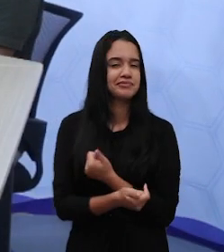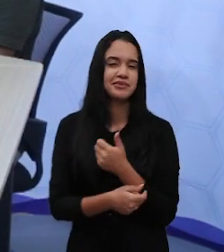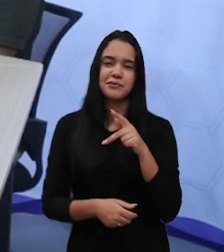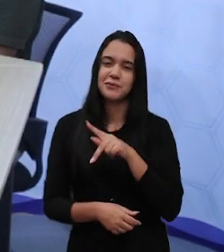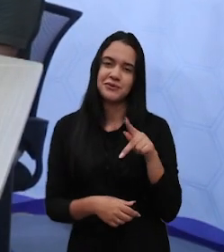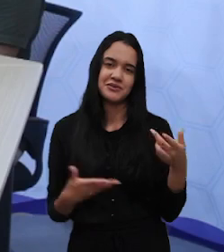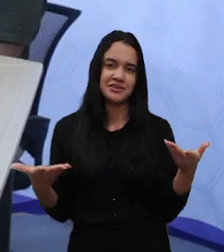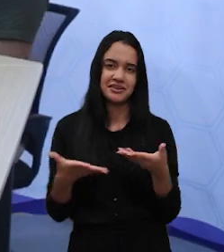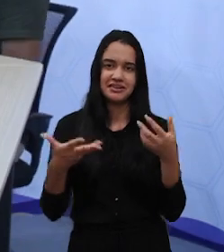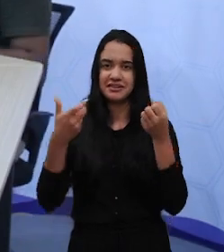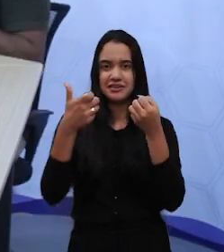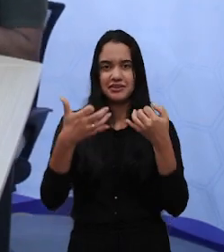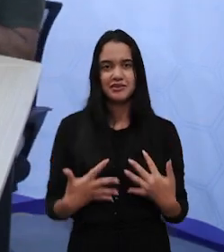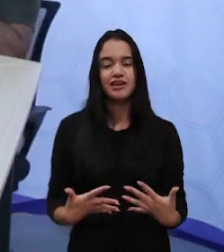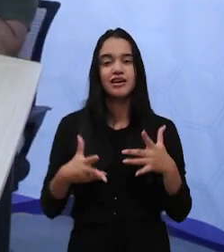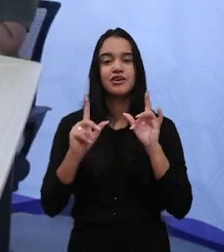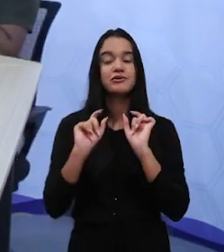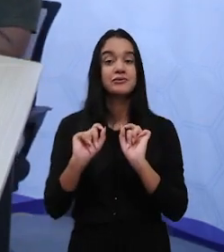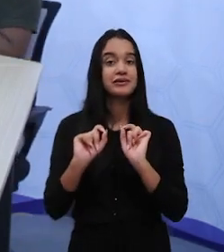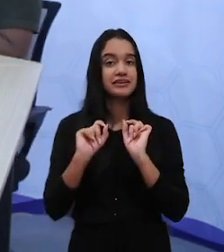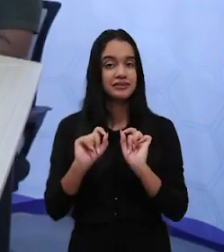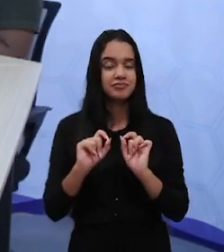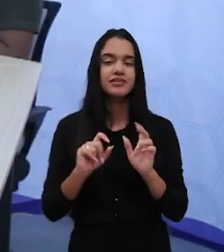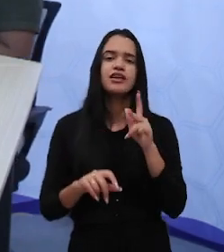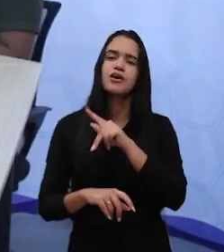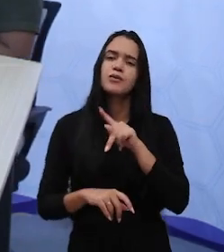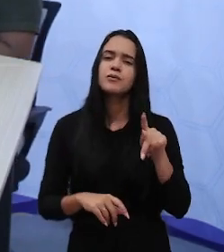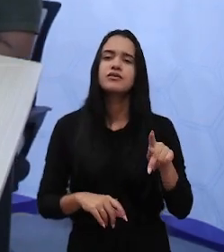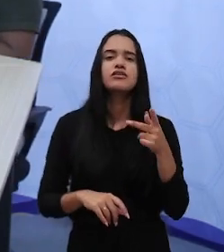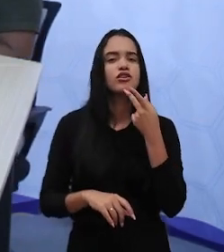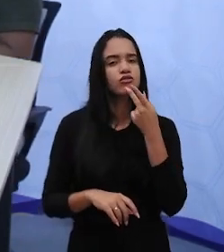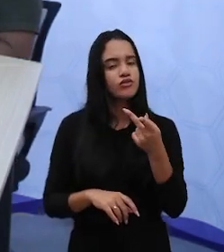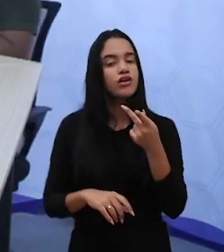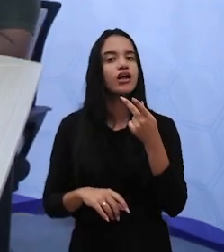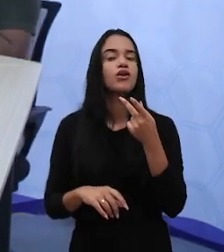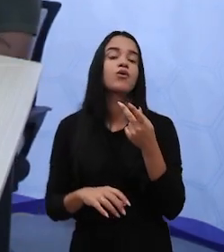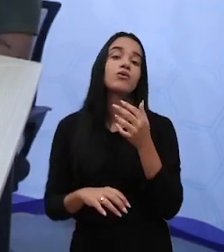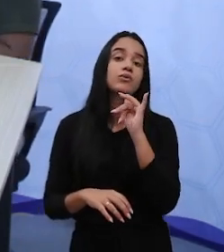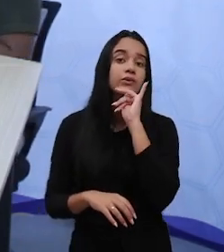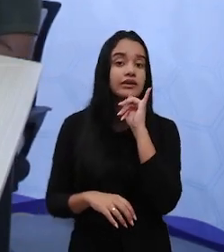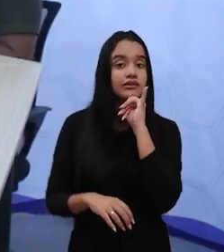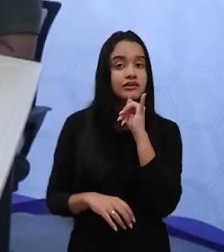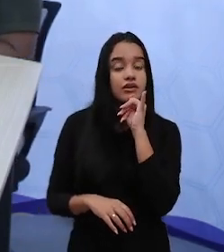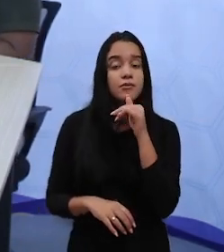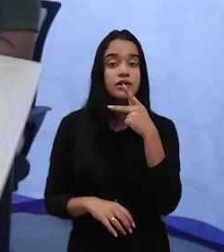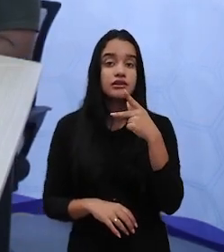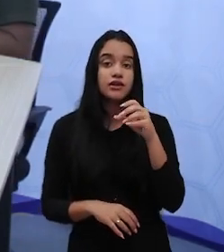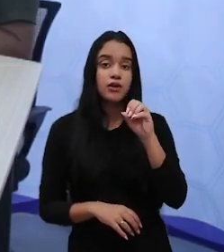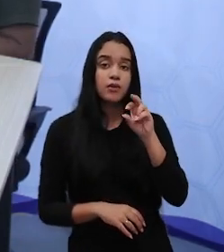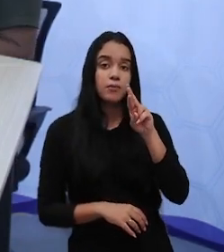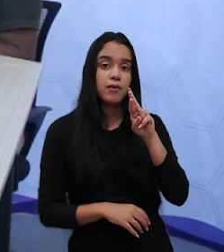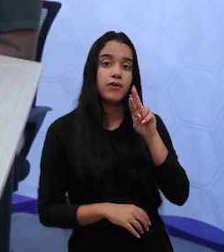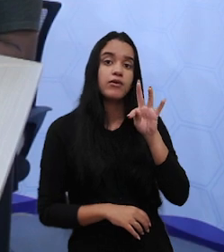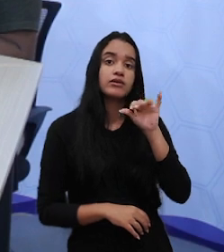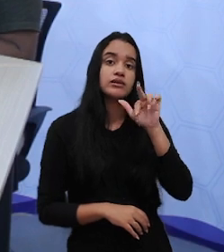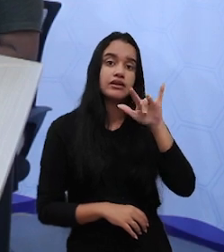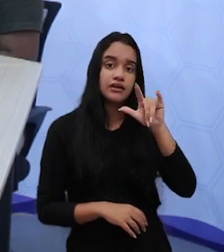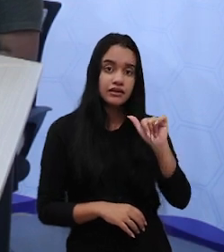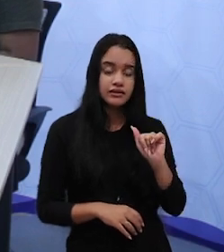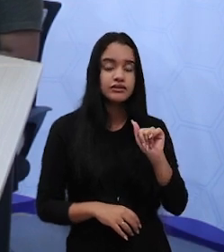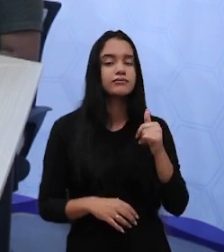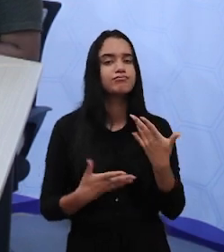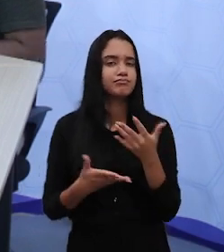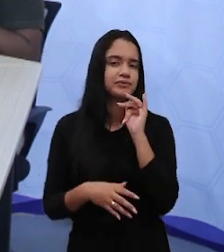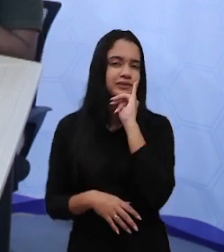senhora acabou de falar, que é justamente isso, né? A professora citou exemplo aqui de portaria, que sai no diário oficial a respeito da nomeação de um professor concursado,